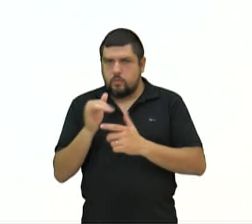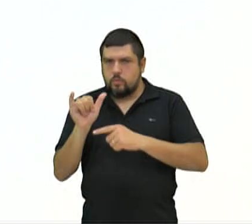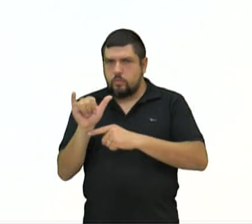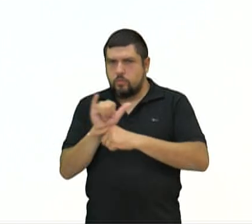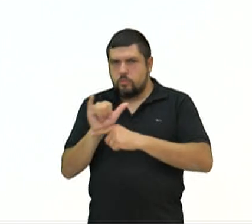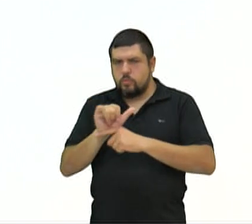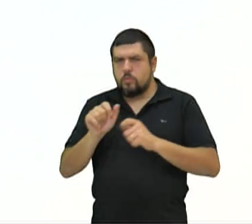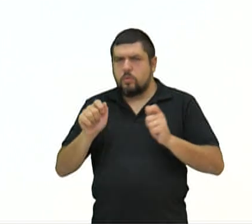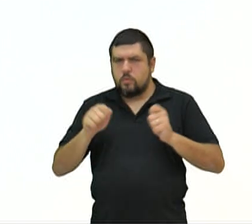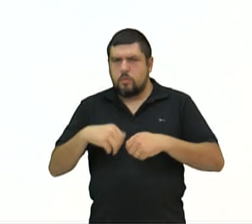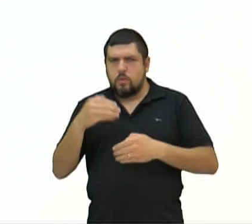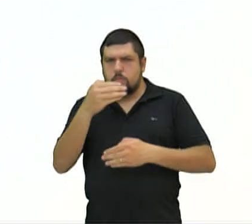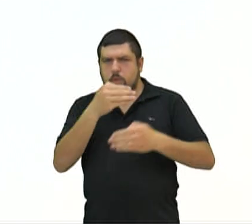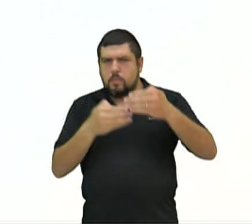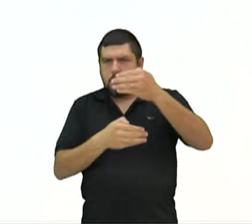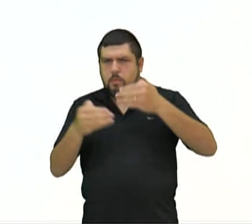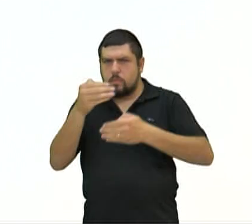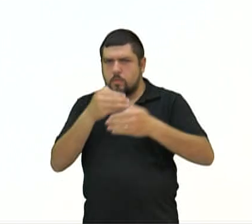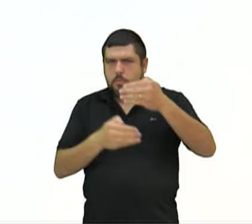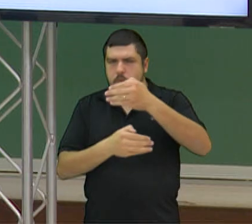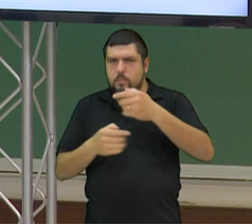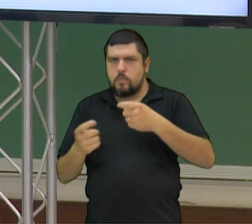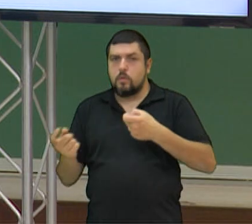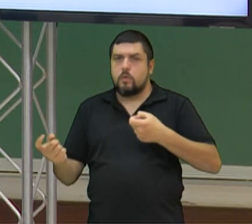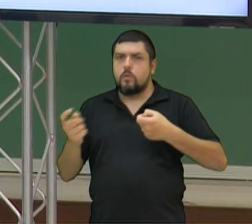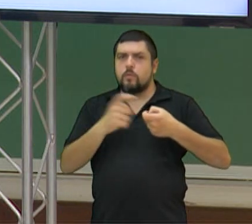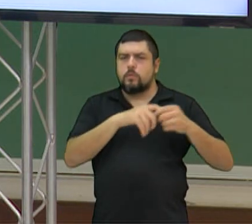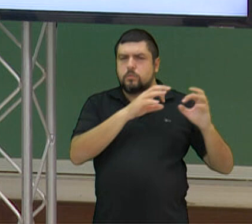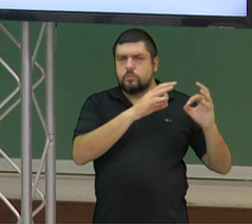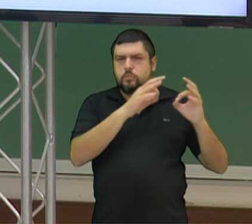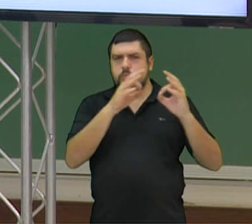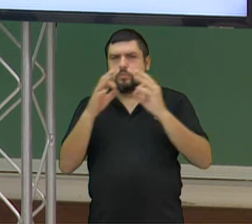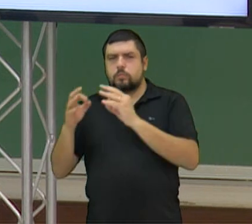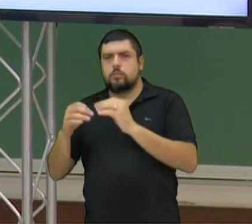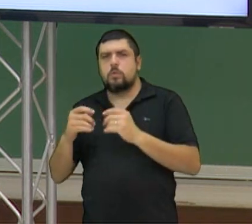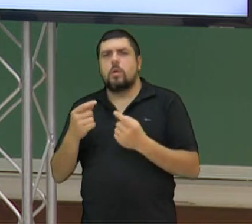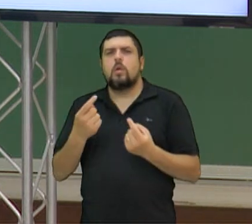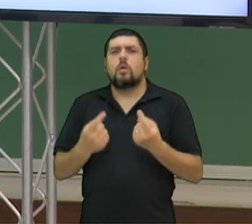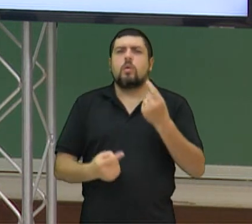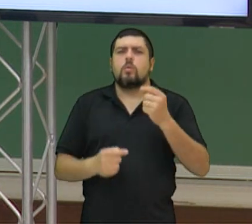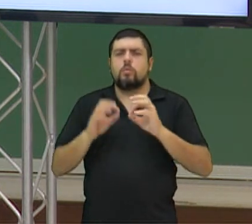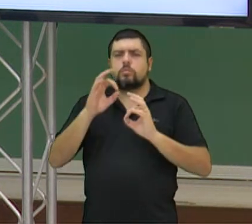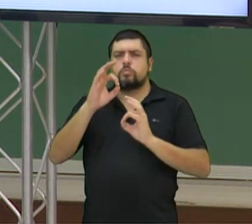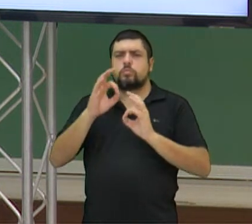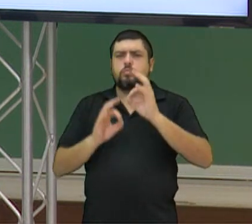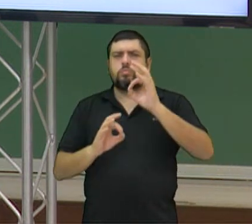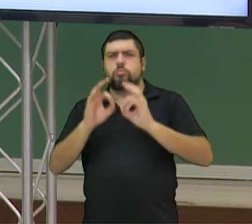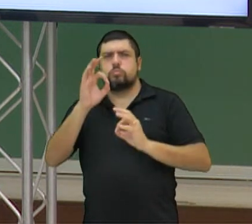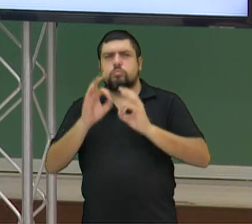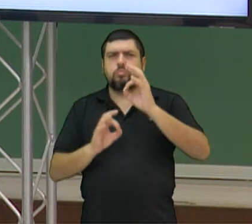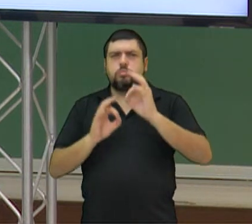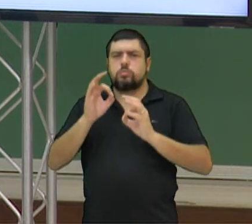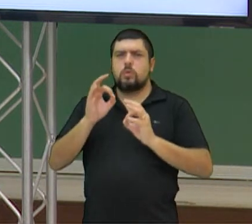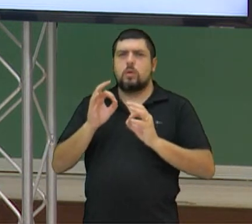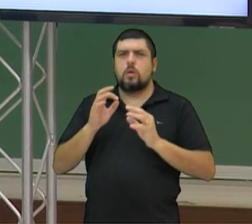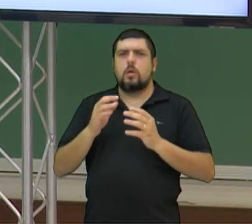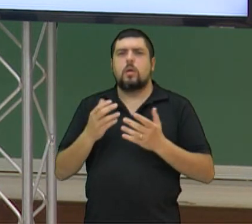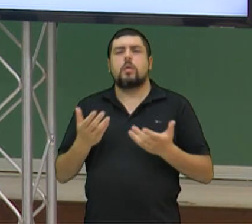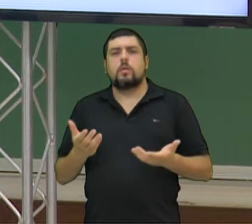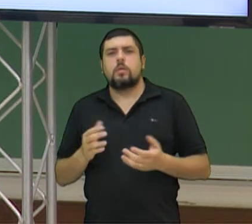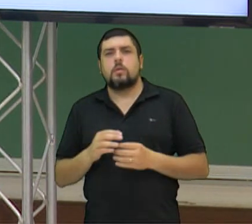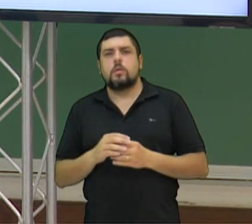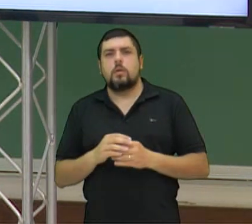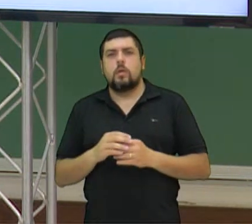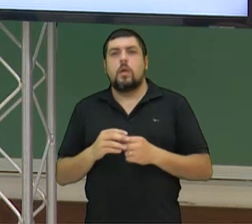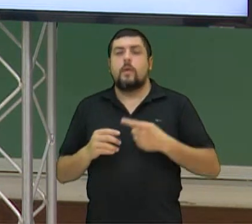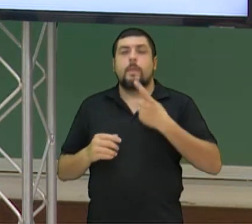entender um pouquinho melhor como é que é a dinâmica disso. Mas use a imaginação, quem que se movimenta aqui, né? Quem que sobe junto com a carga, né? São essas duas que estão